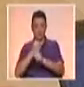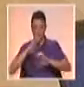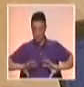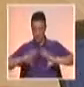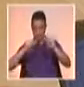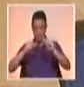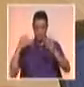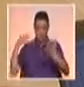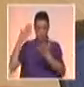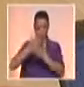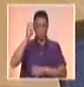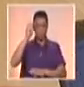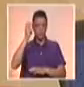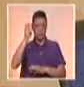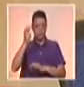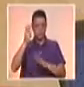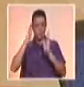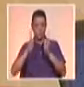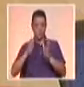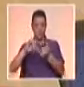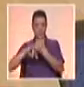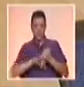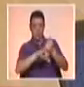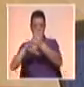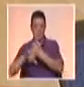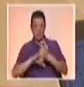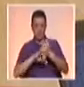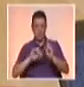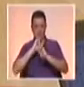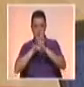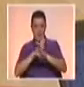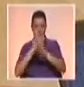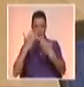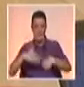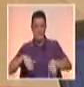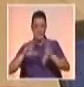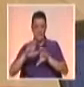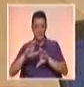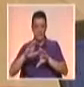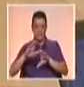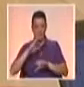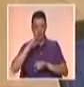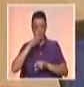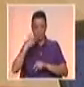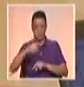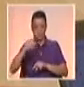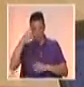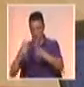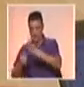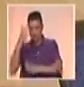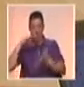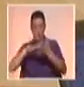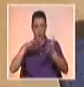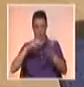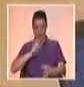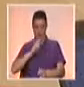desenvolvido desde há muitos anos, por uma associação que neste momento já não existe, sim. Que criou esse primeiro código